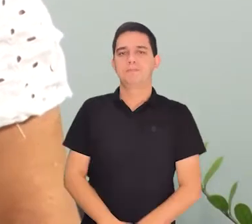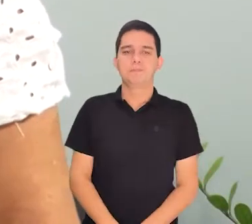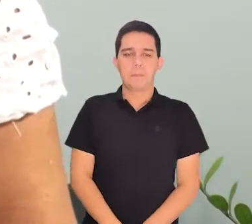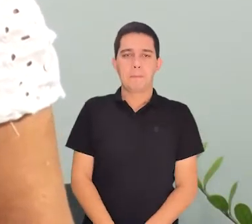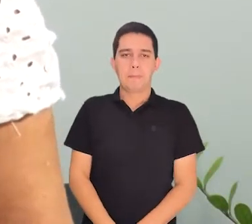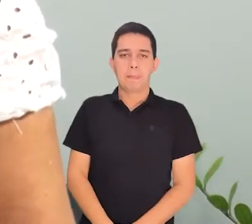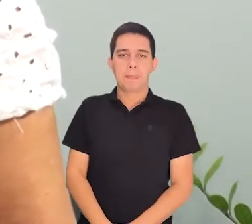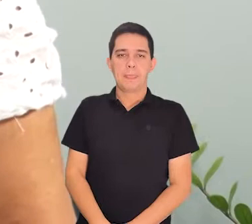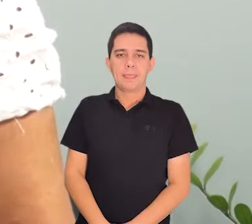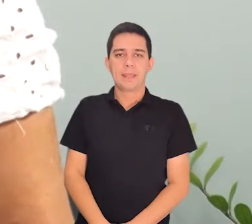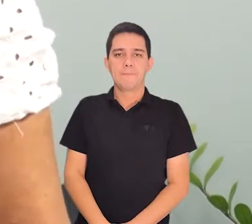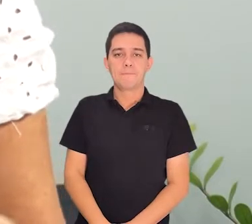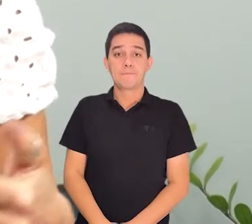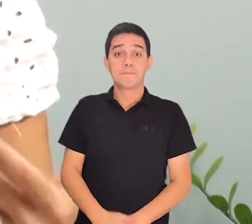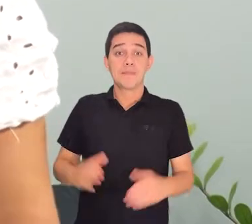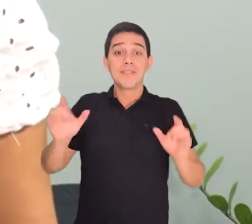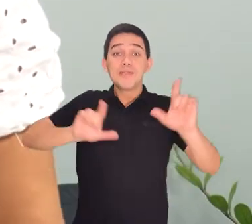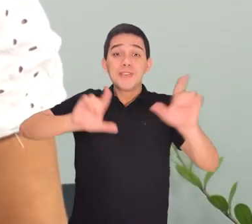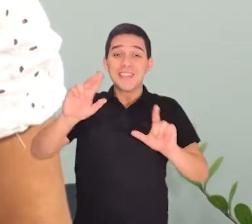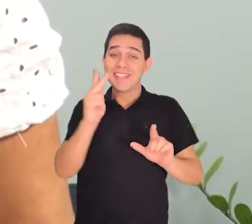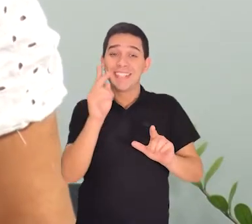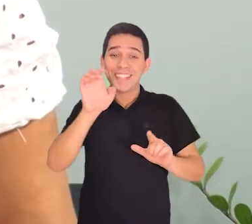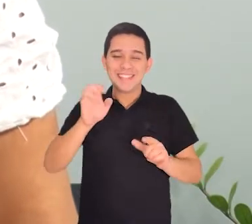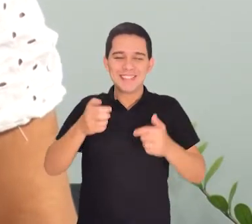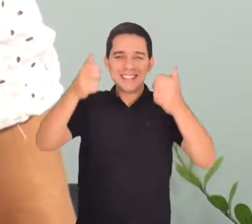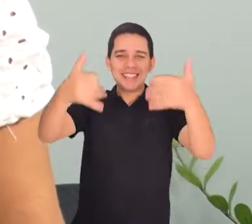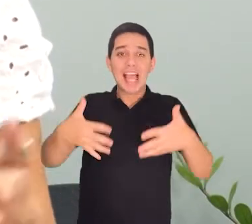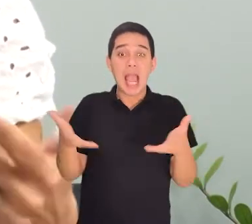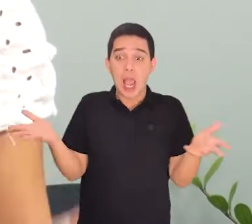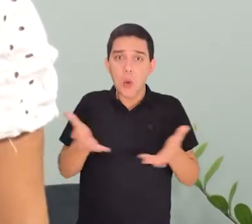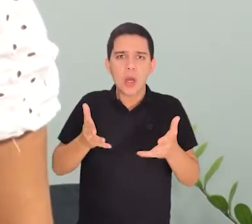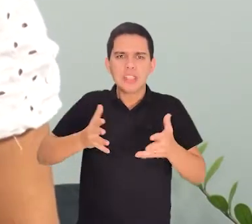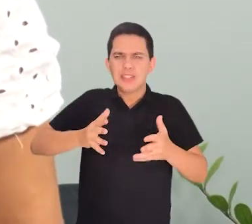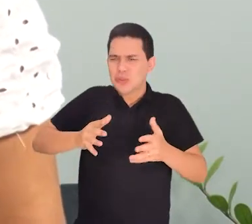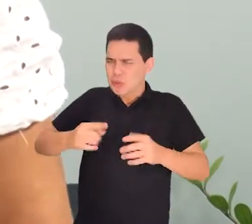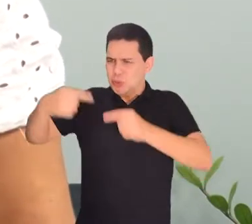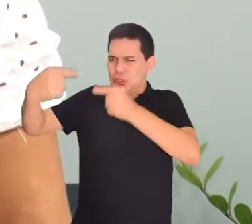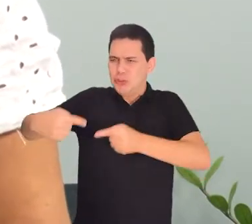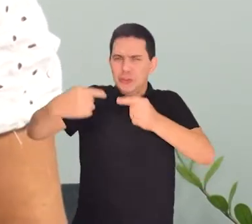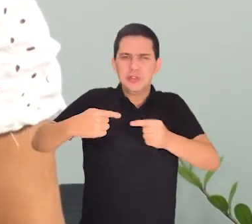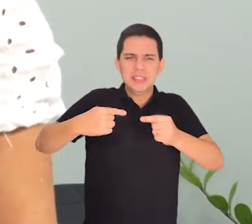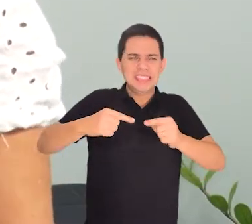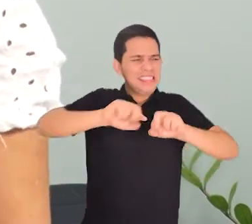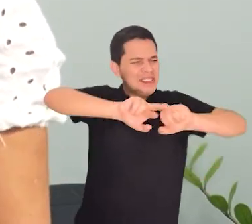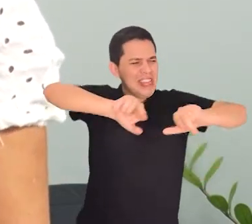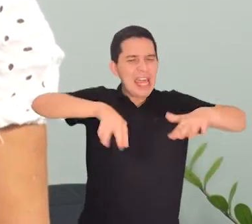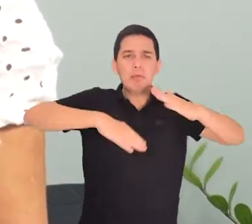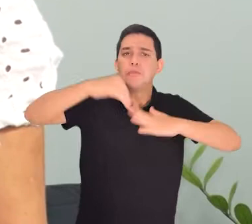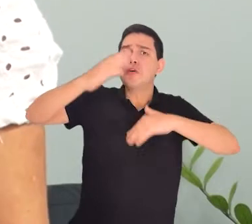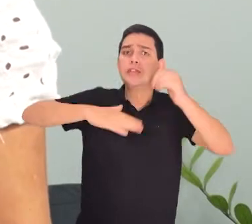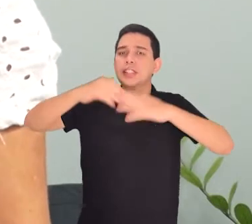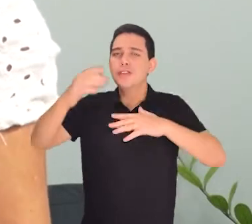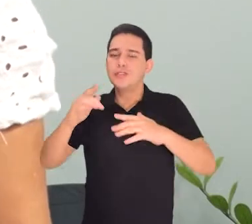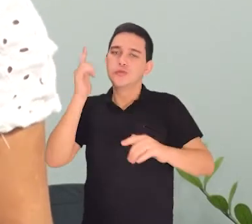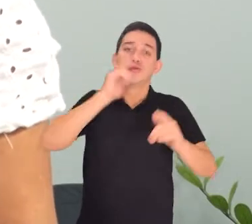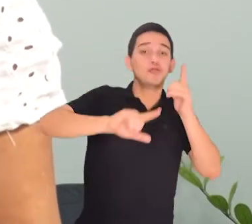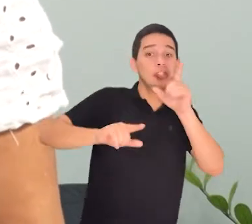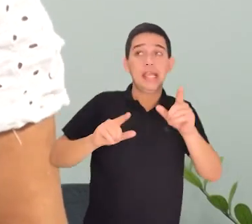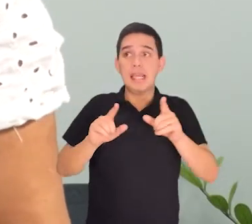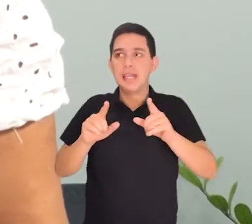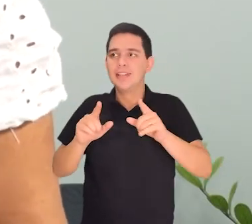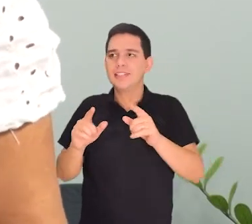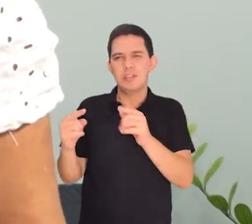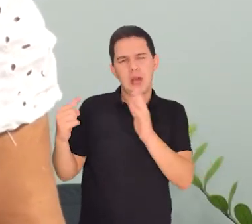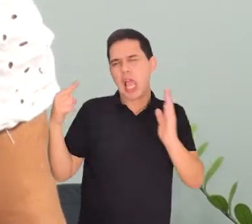a partir de agora os desafios das diferentes profissões, suas conquistas e ideais. Na primeira matéria da